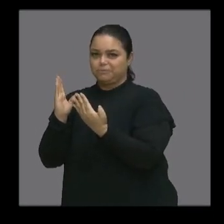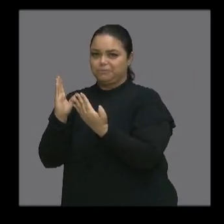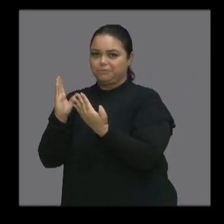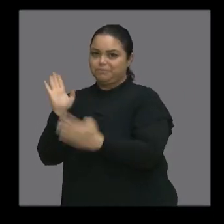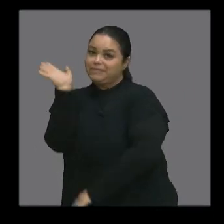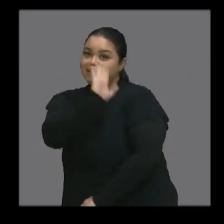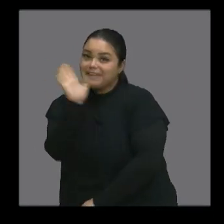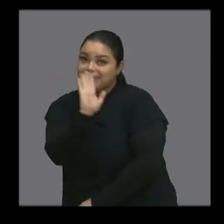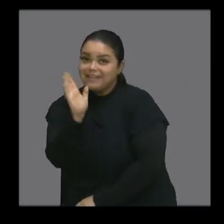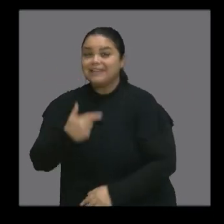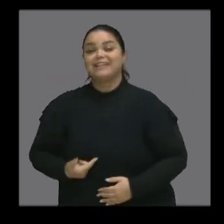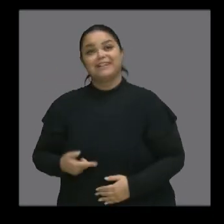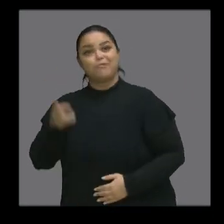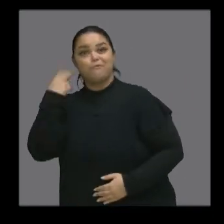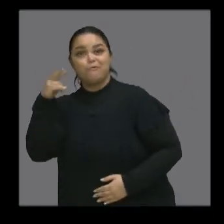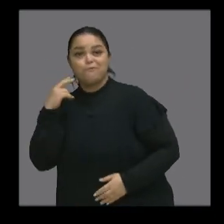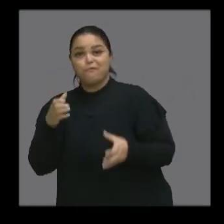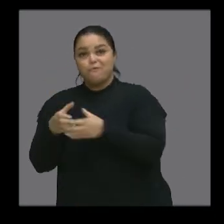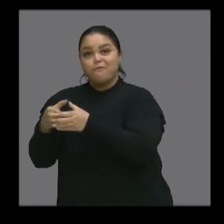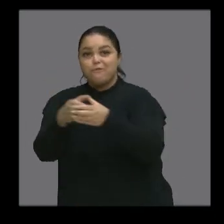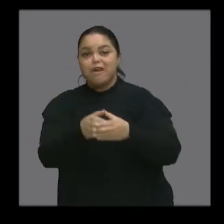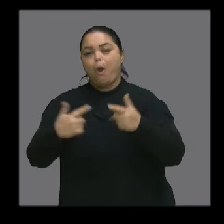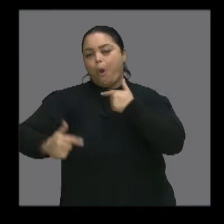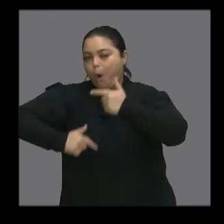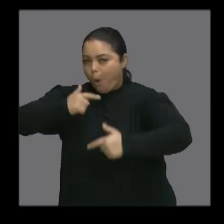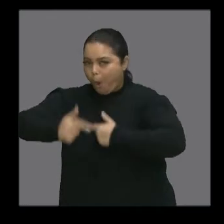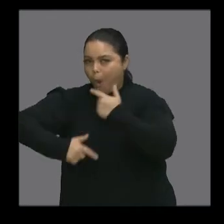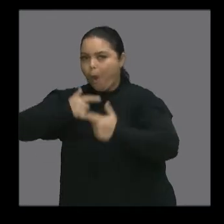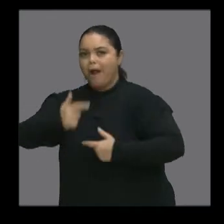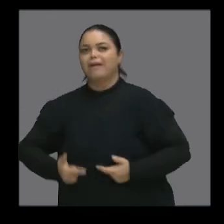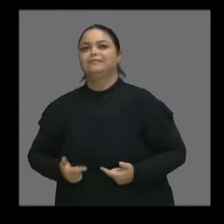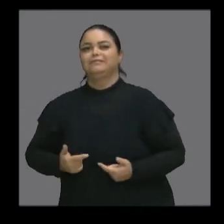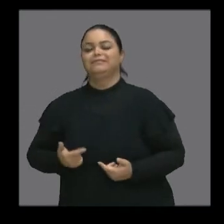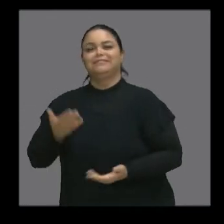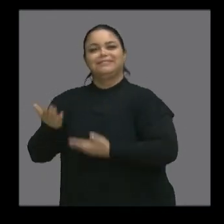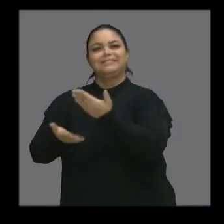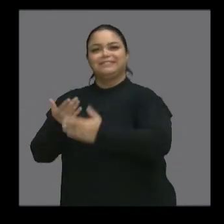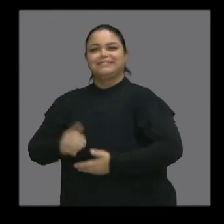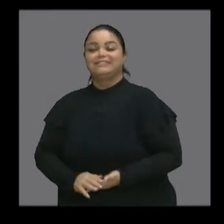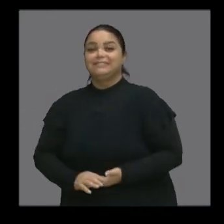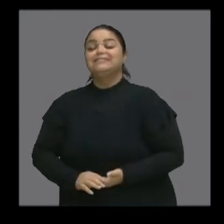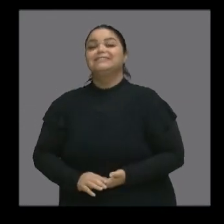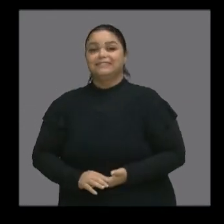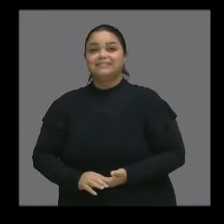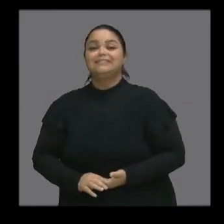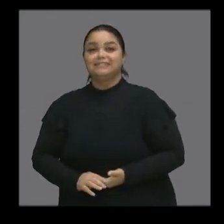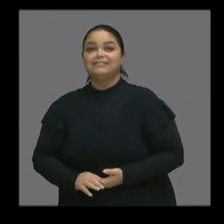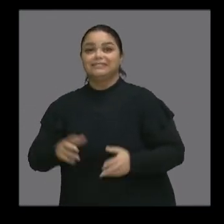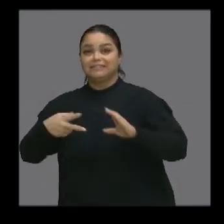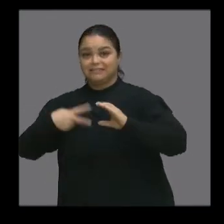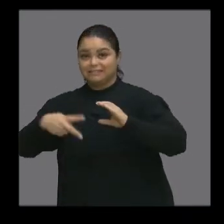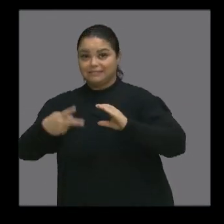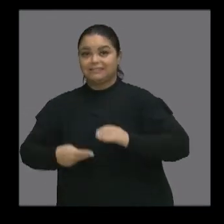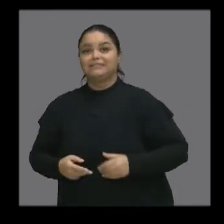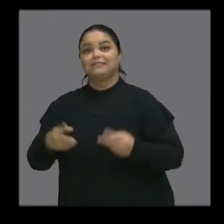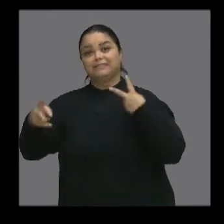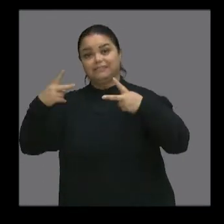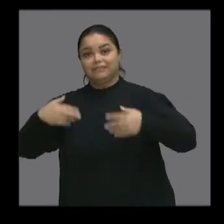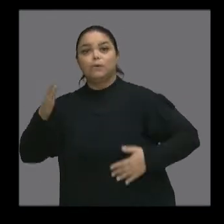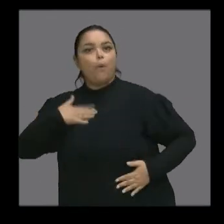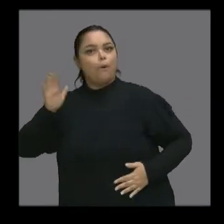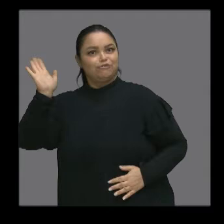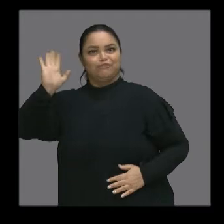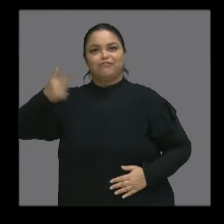Olá, meus caros vereadores, trabalhadores, servidores da Câmara Municipal de São José dos Campos. Aqui estou